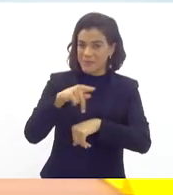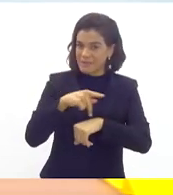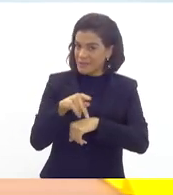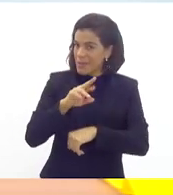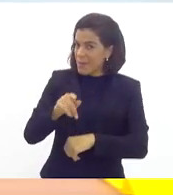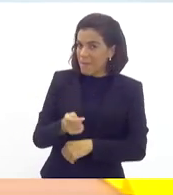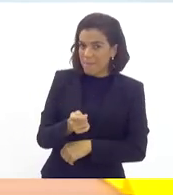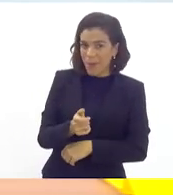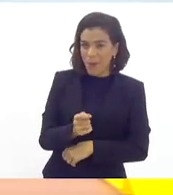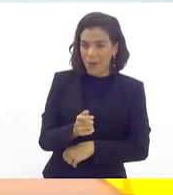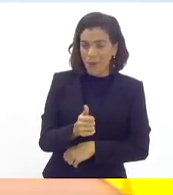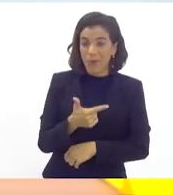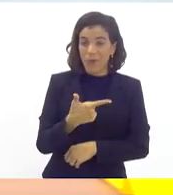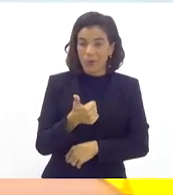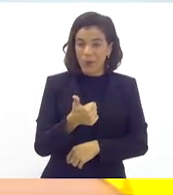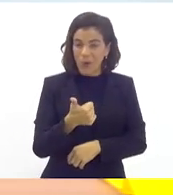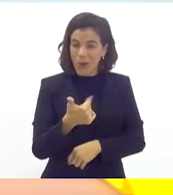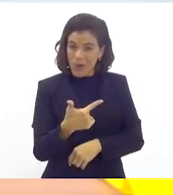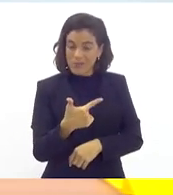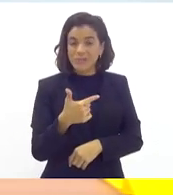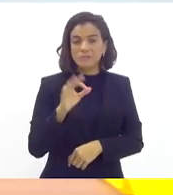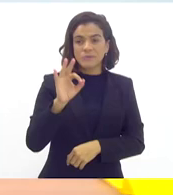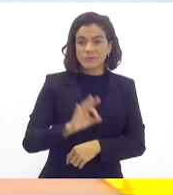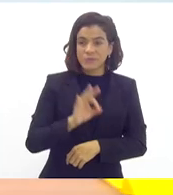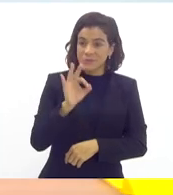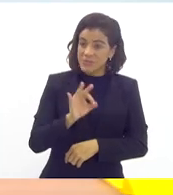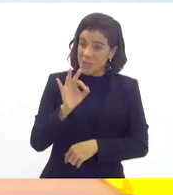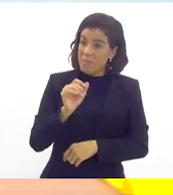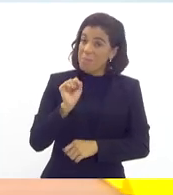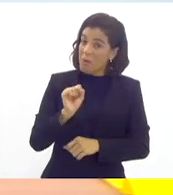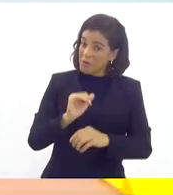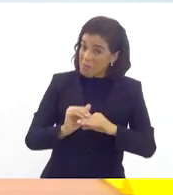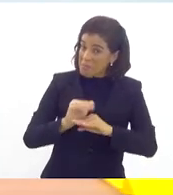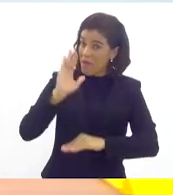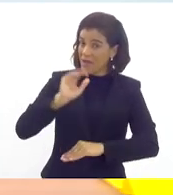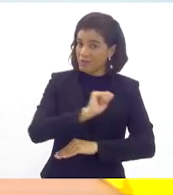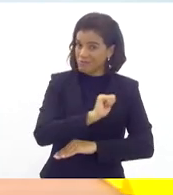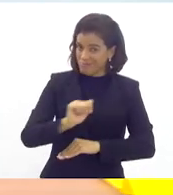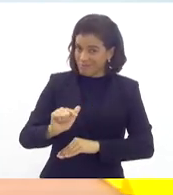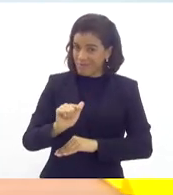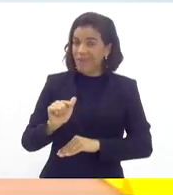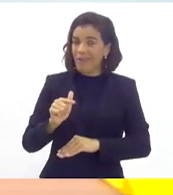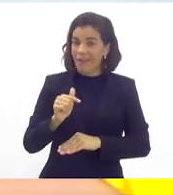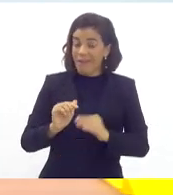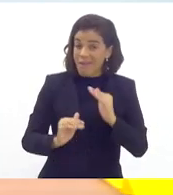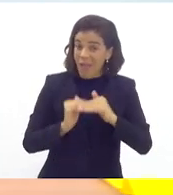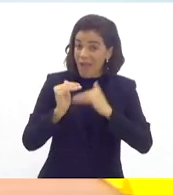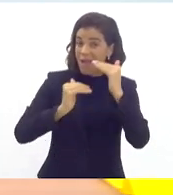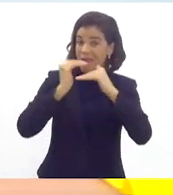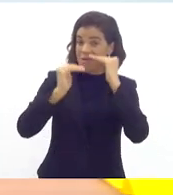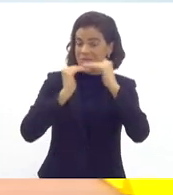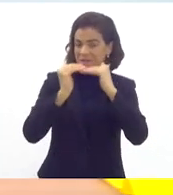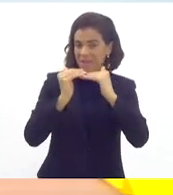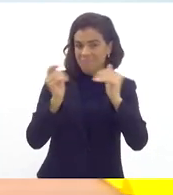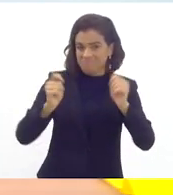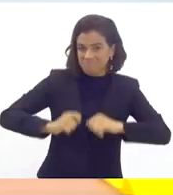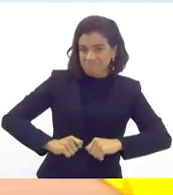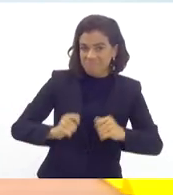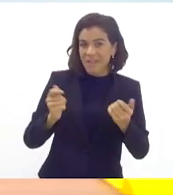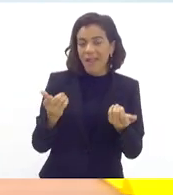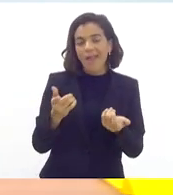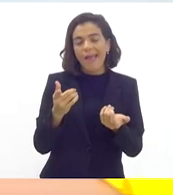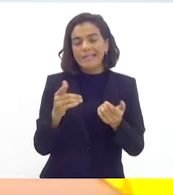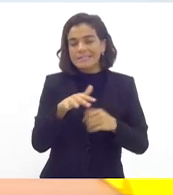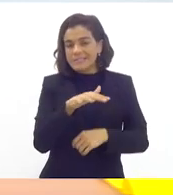pouco. Esses 12% que eu falei é uma hipótese conservadora, pode ser mais do que isso. E aumentar o potencial de crescimento,